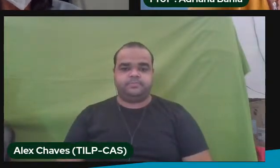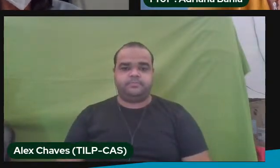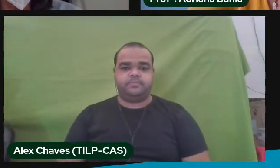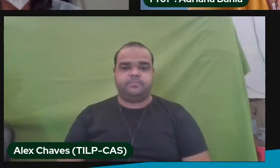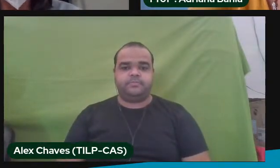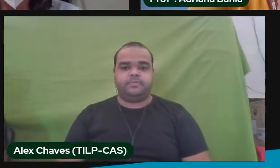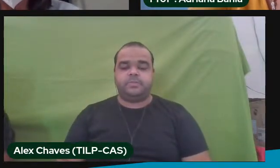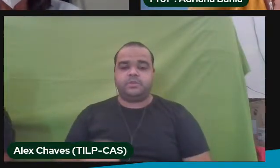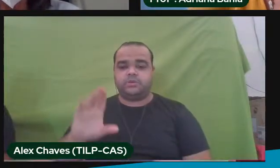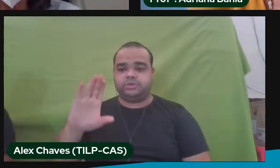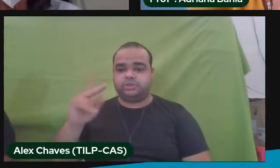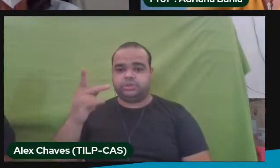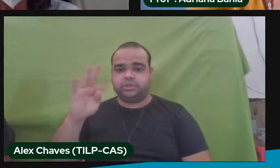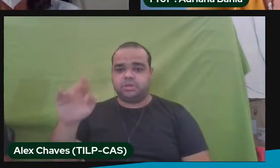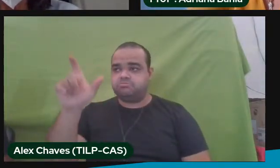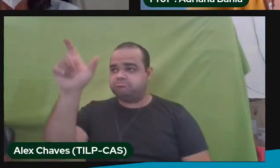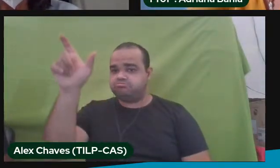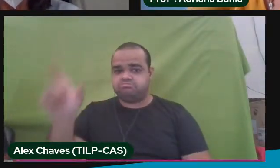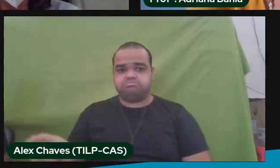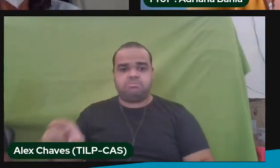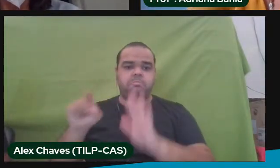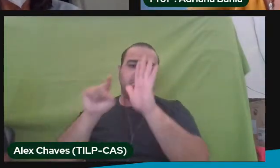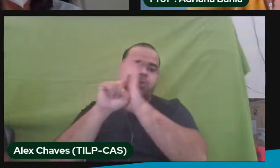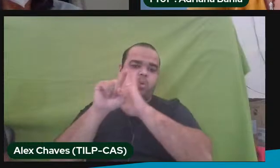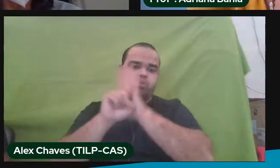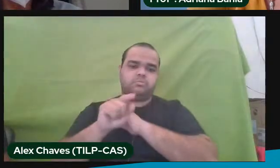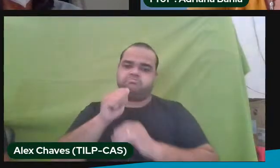chat nós não visualizamos perguntas,